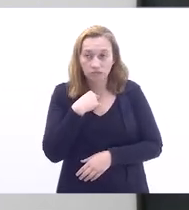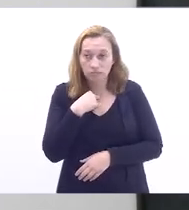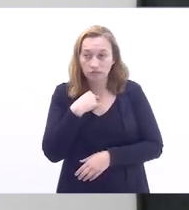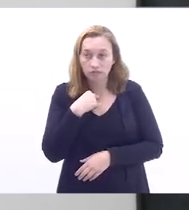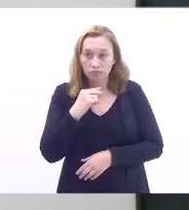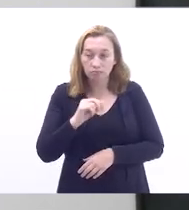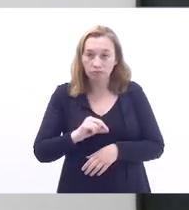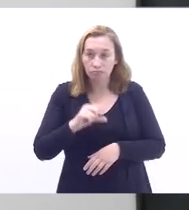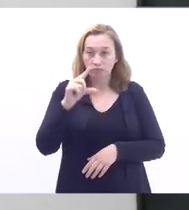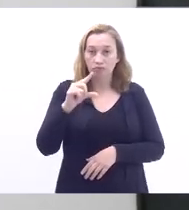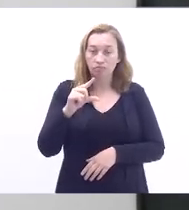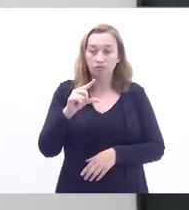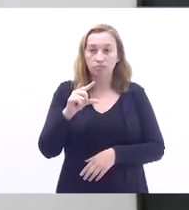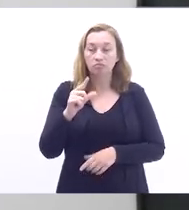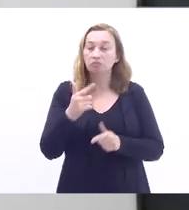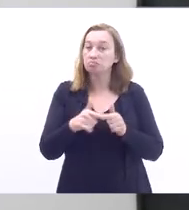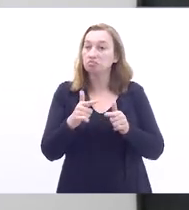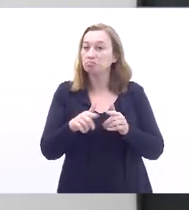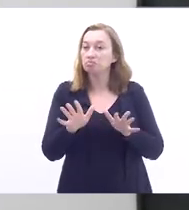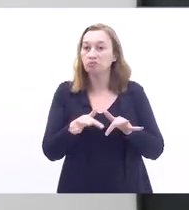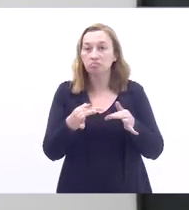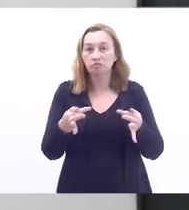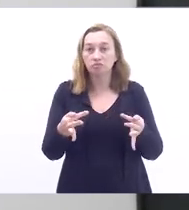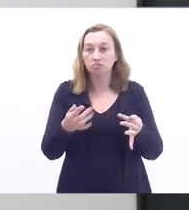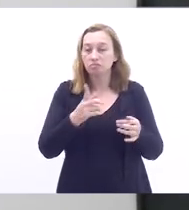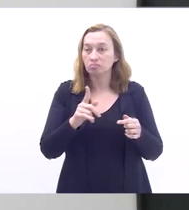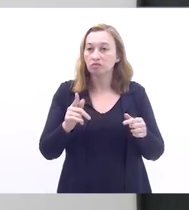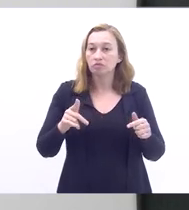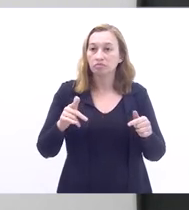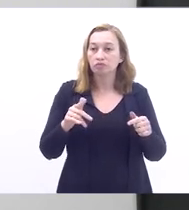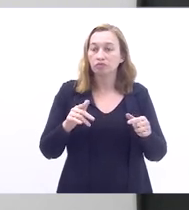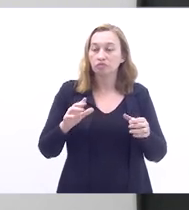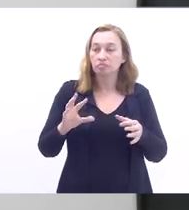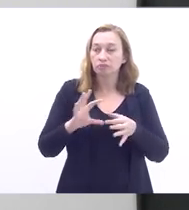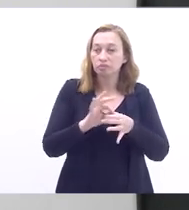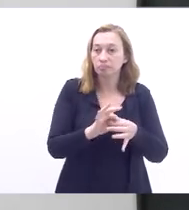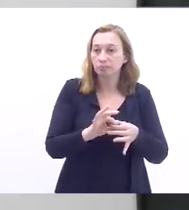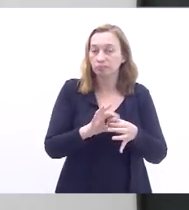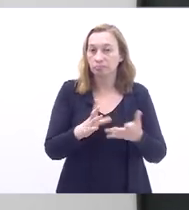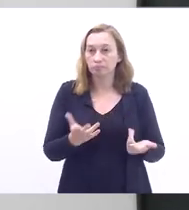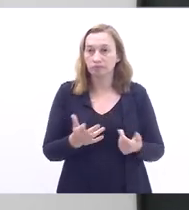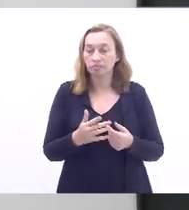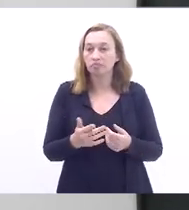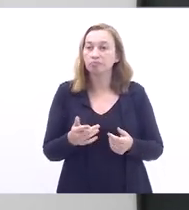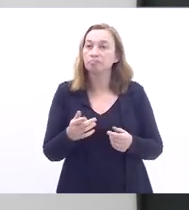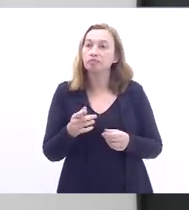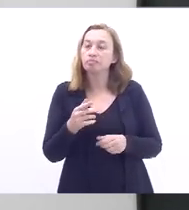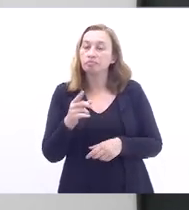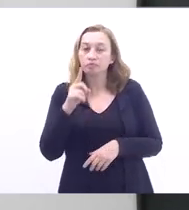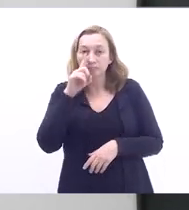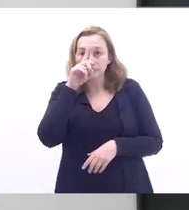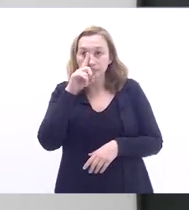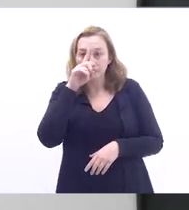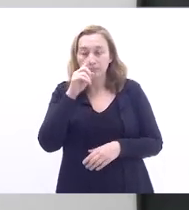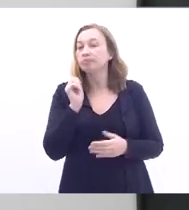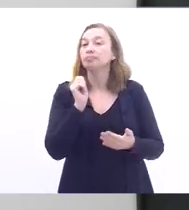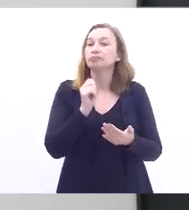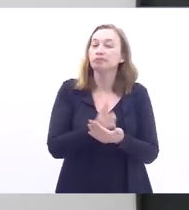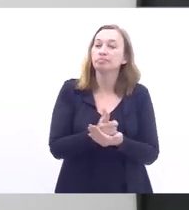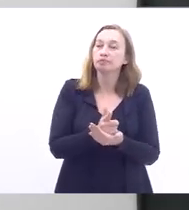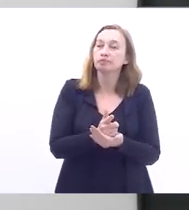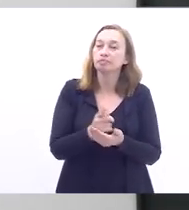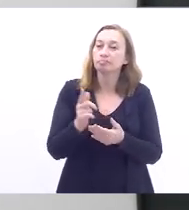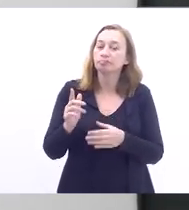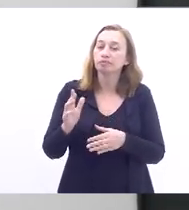aumentadas por um programa muito simples ele não permitem complementação e a gente é corre o risco de pagar